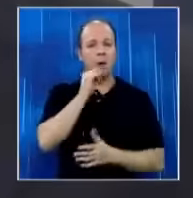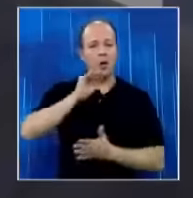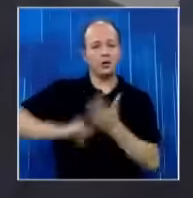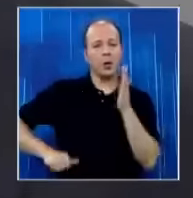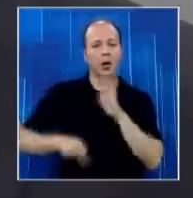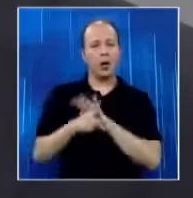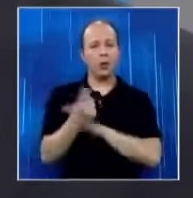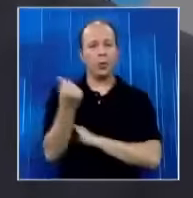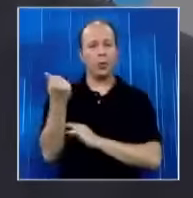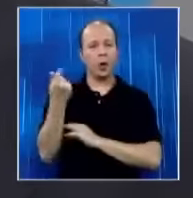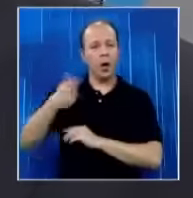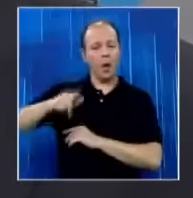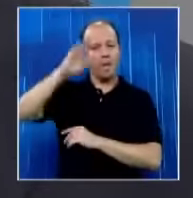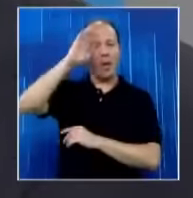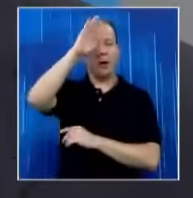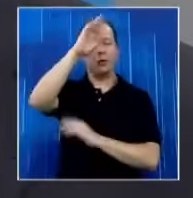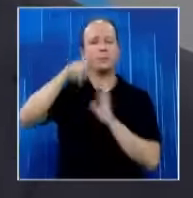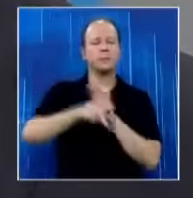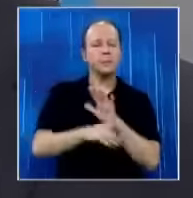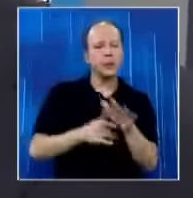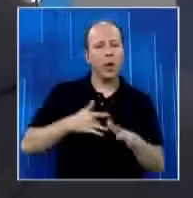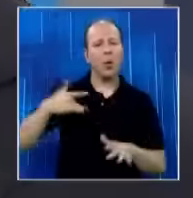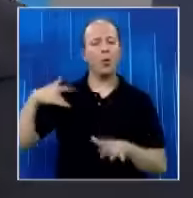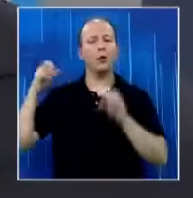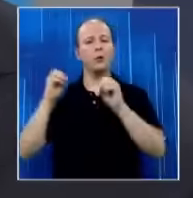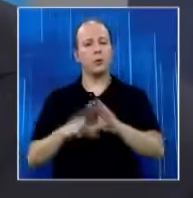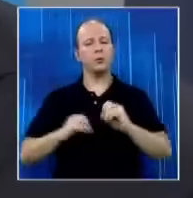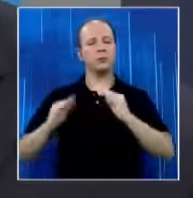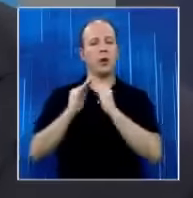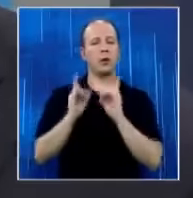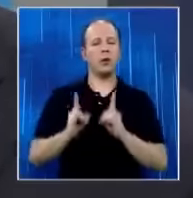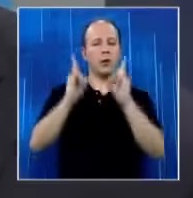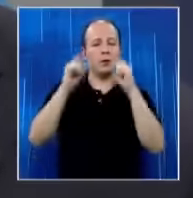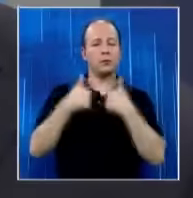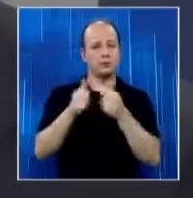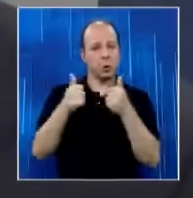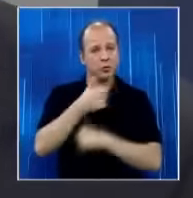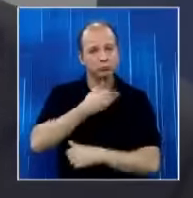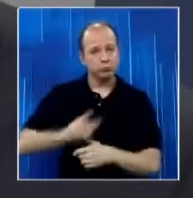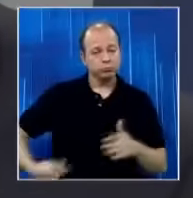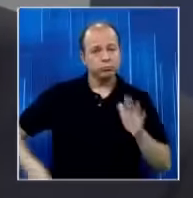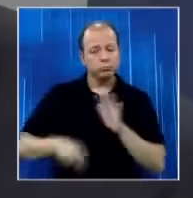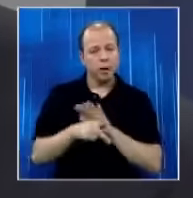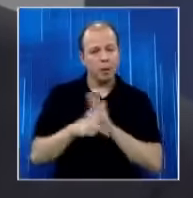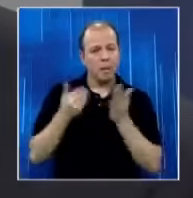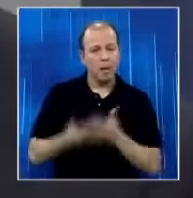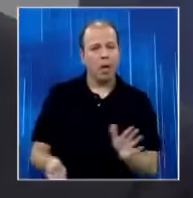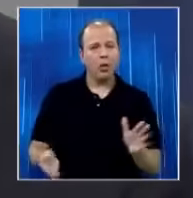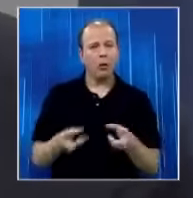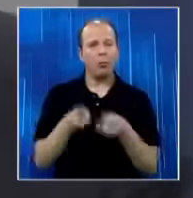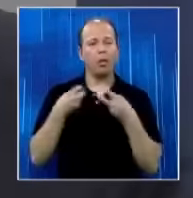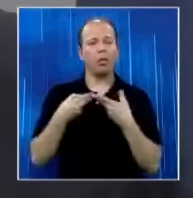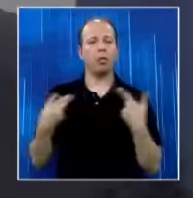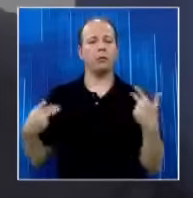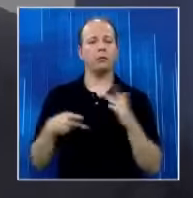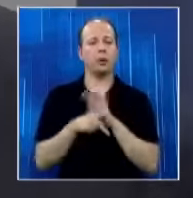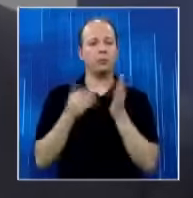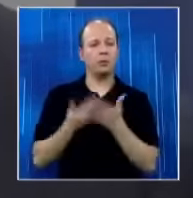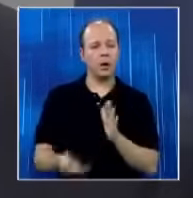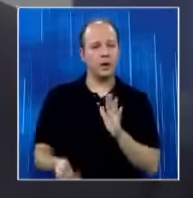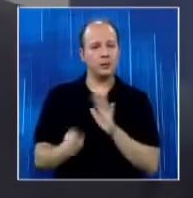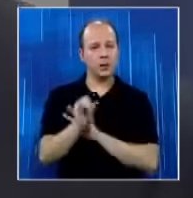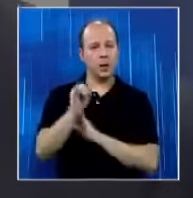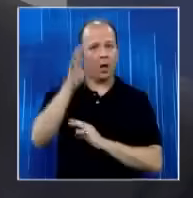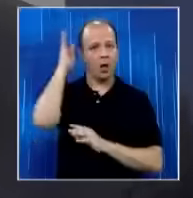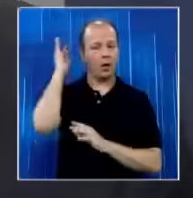tirando dinheiro das áreas prioritárias. Saúde, educação, habitação, transporte público. Nós vamos perder recursos se a emenda do